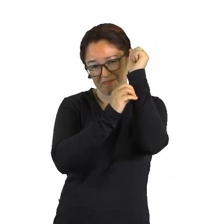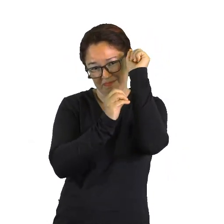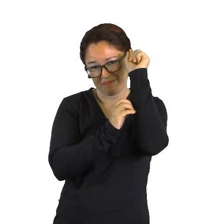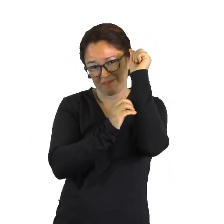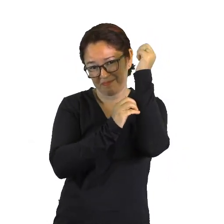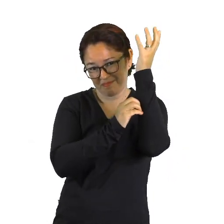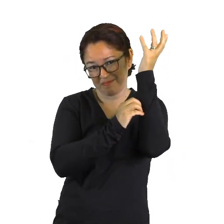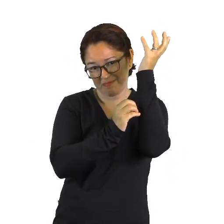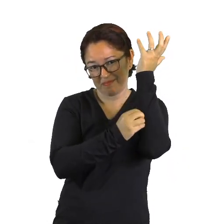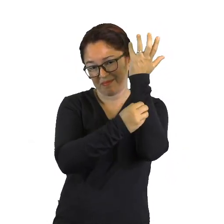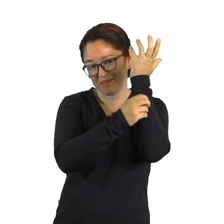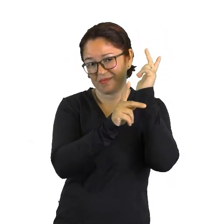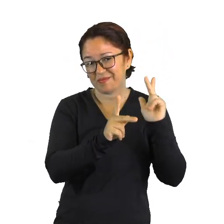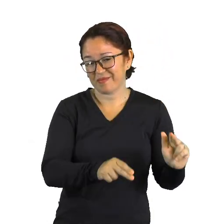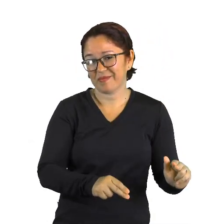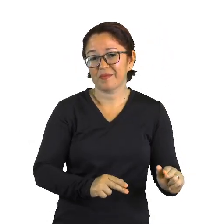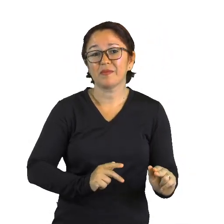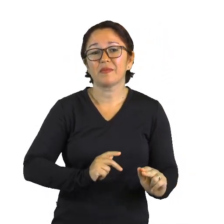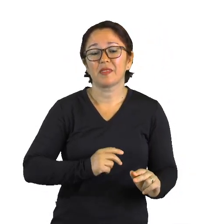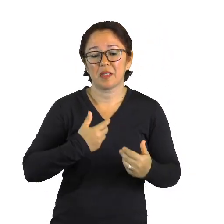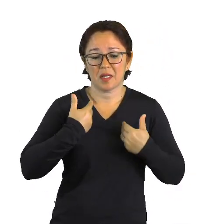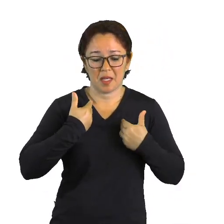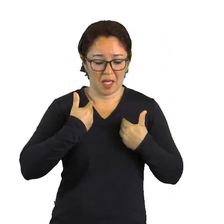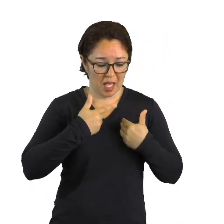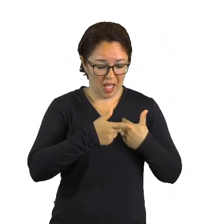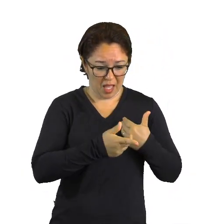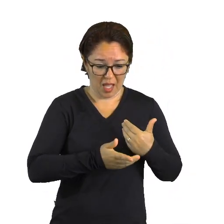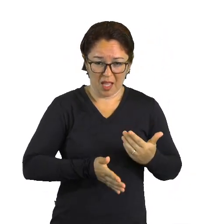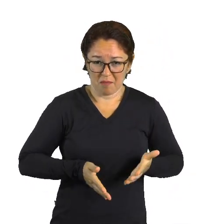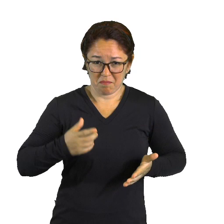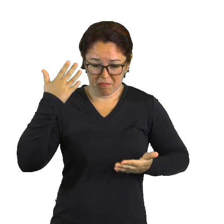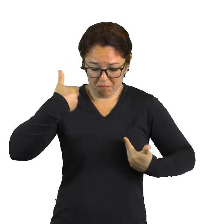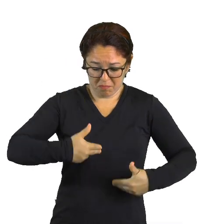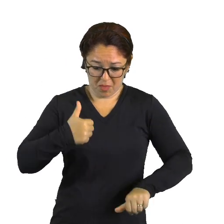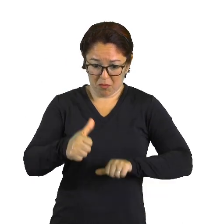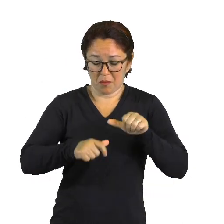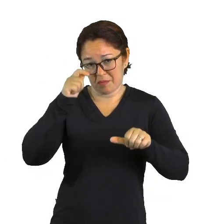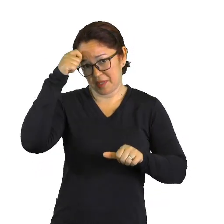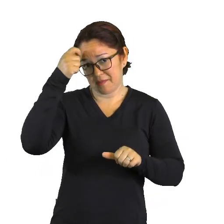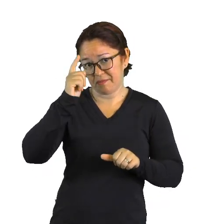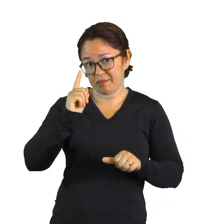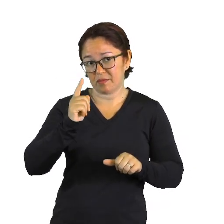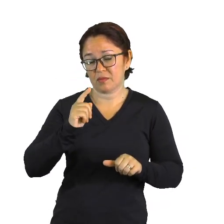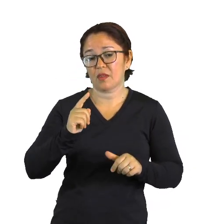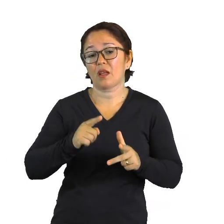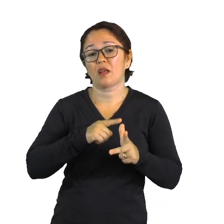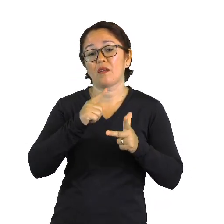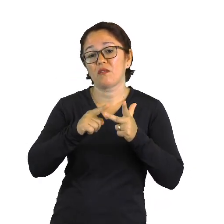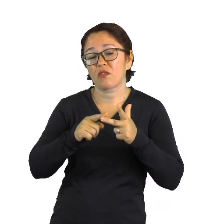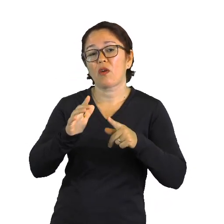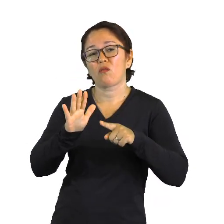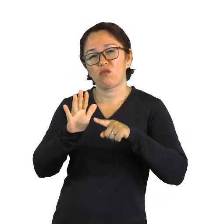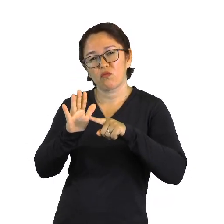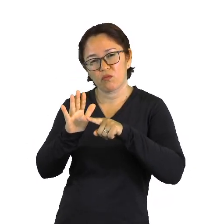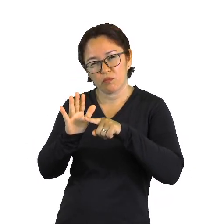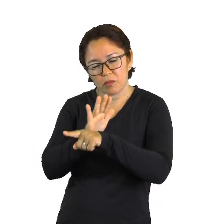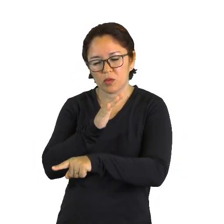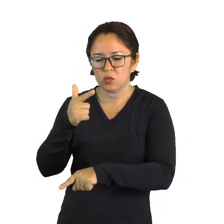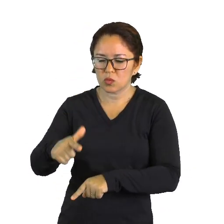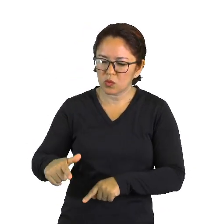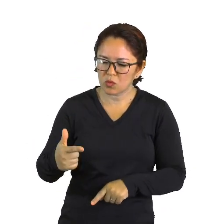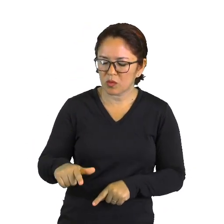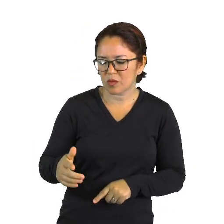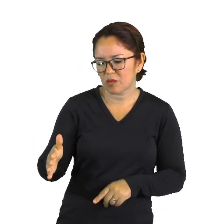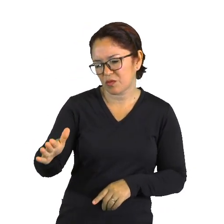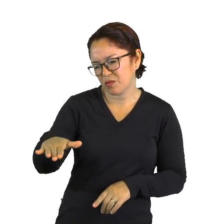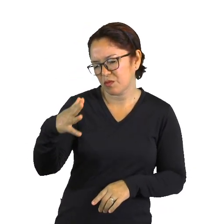isso, daí a alguns dias ele voltou lá na casa da menina e perguntou outra vez: menina bonita do